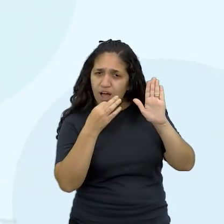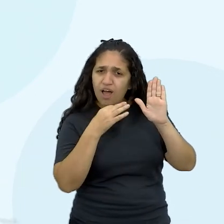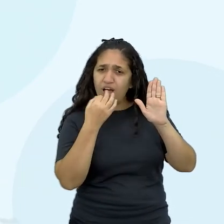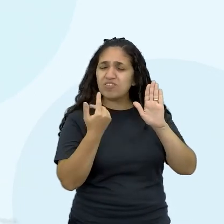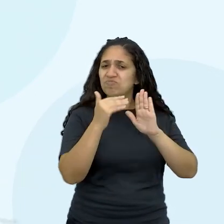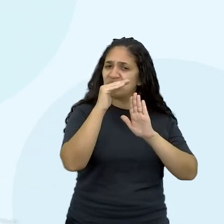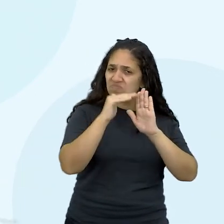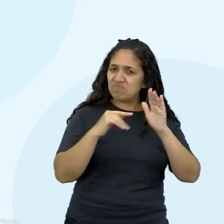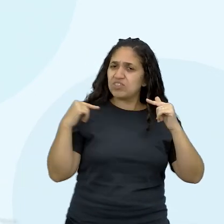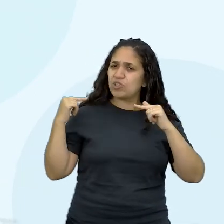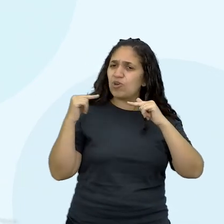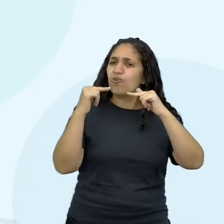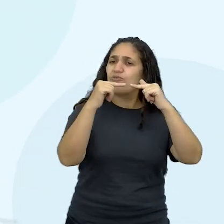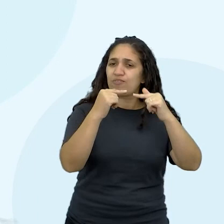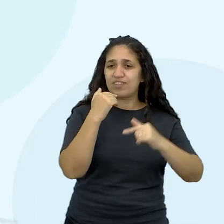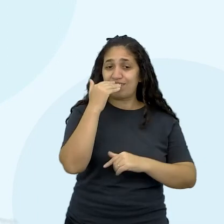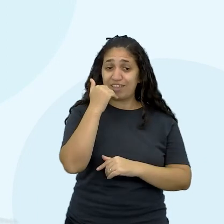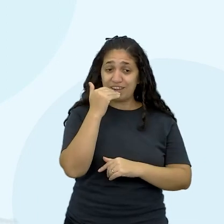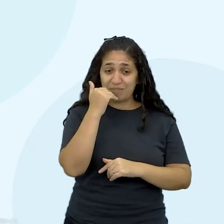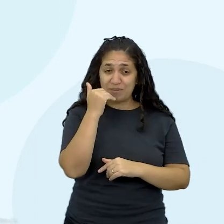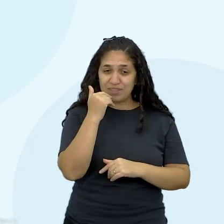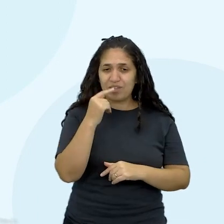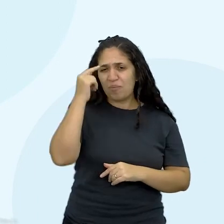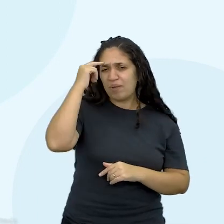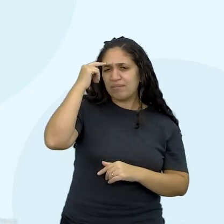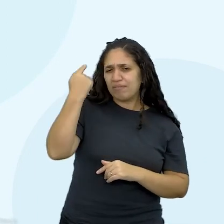tipo de alimentação e levando em